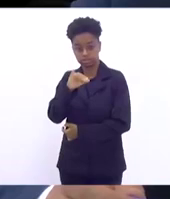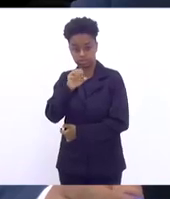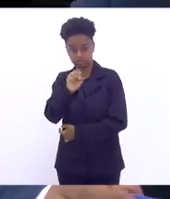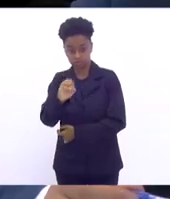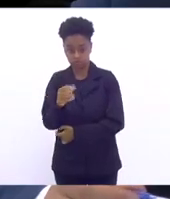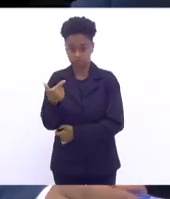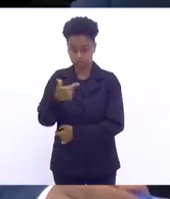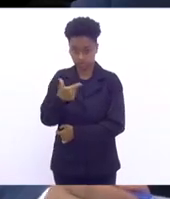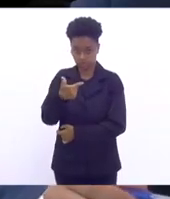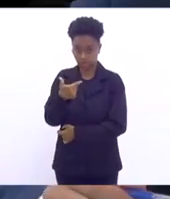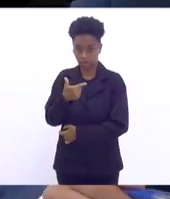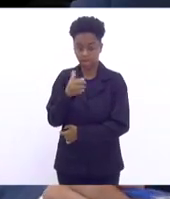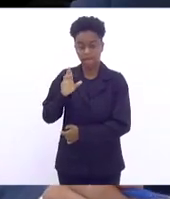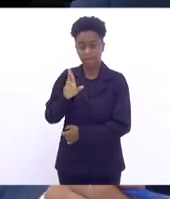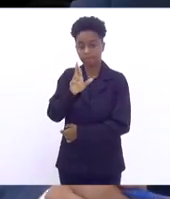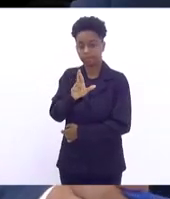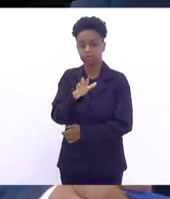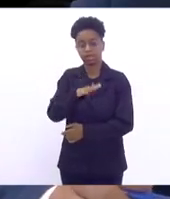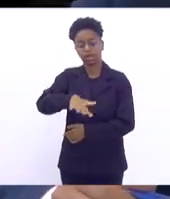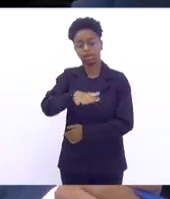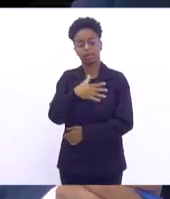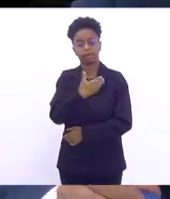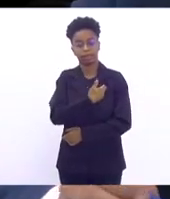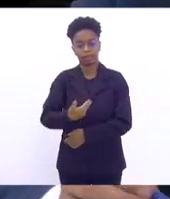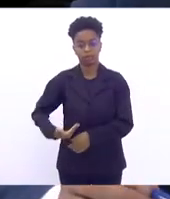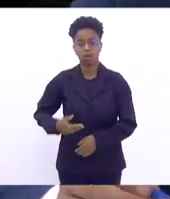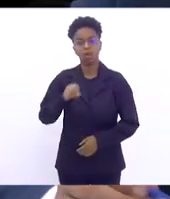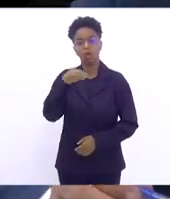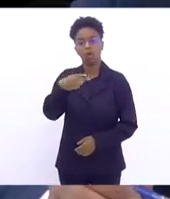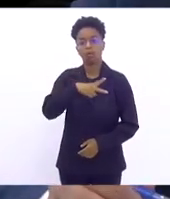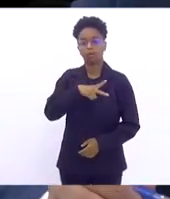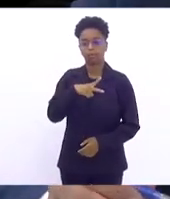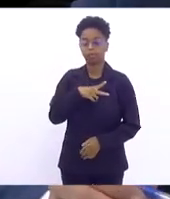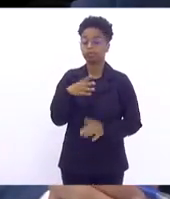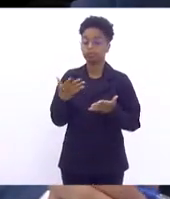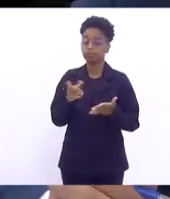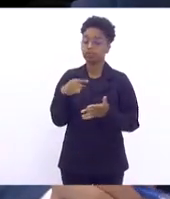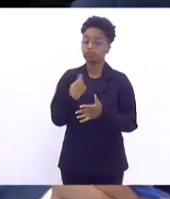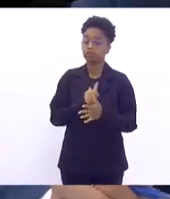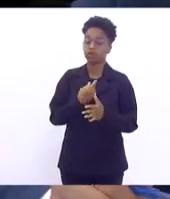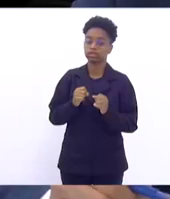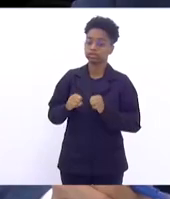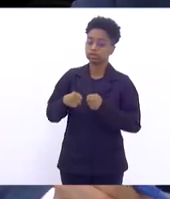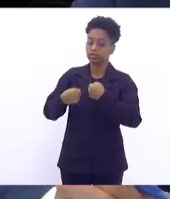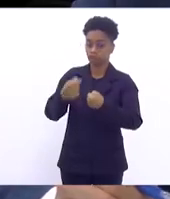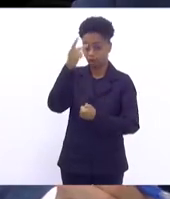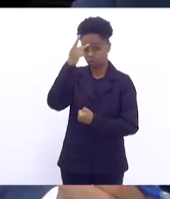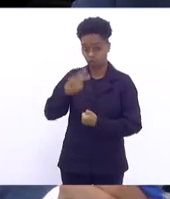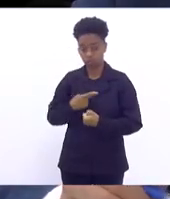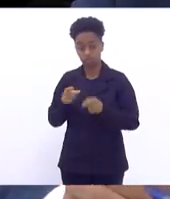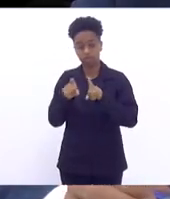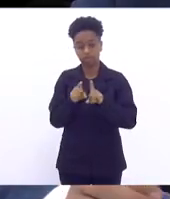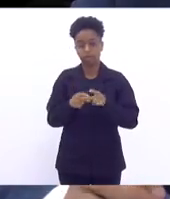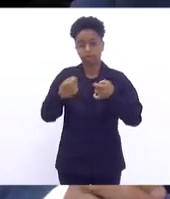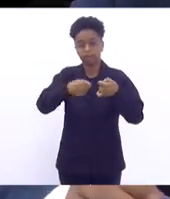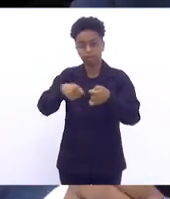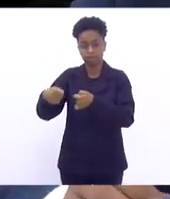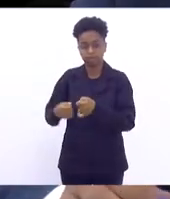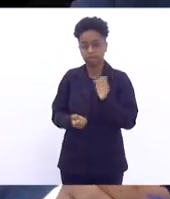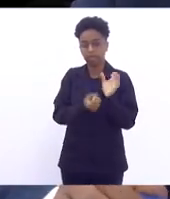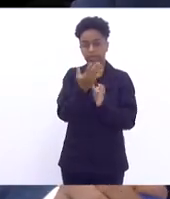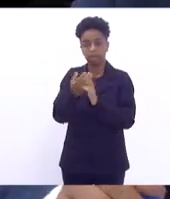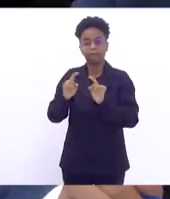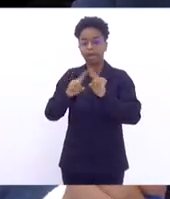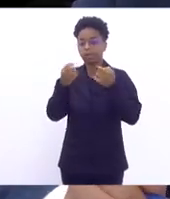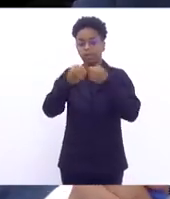entidades públicas ou privadas então quando a gente defende aqui a autonomia da frente parlamentar e a necessidade de regulamentar mas sem